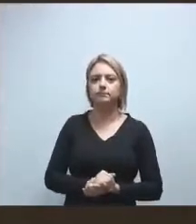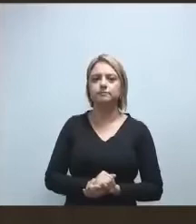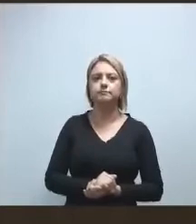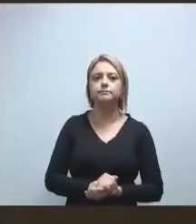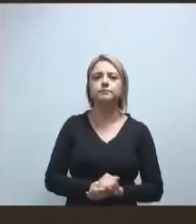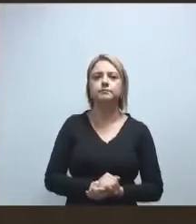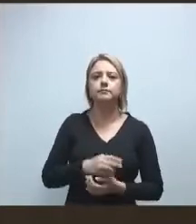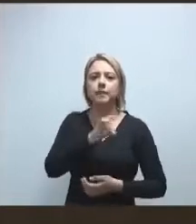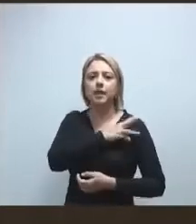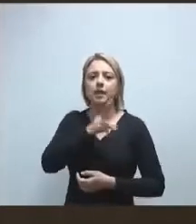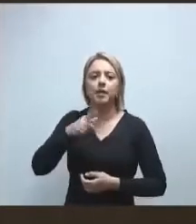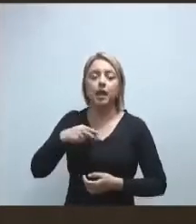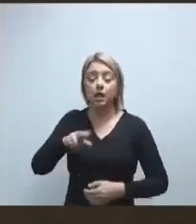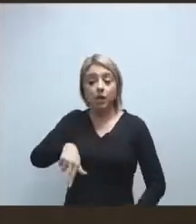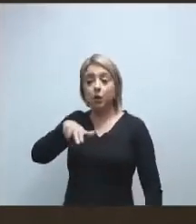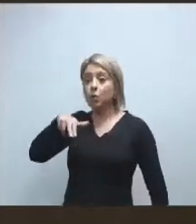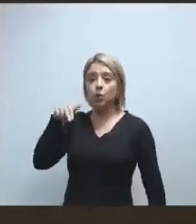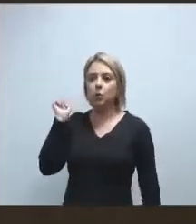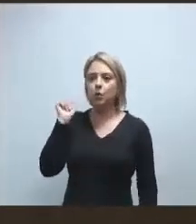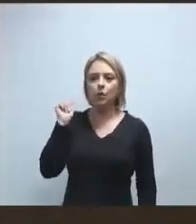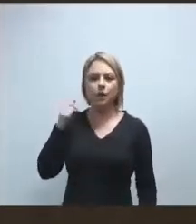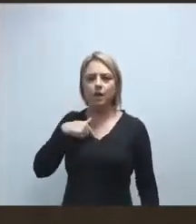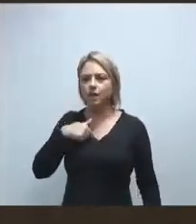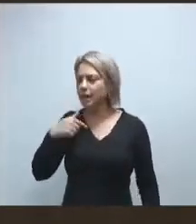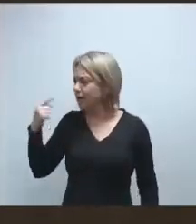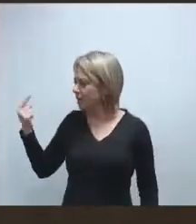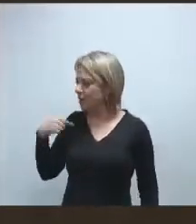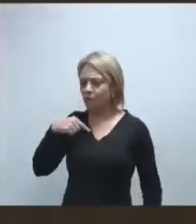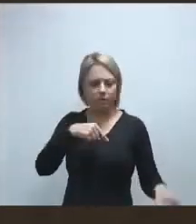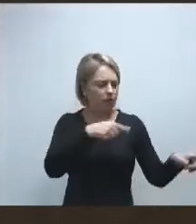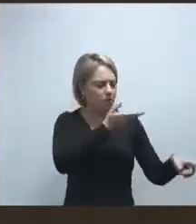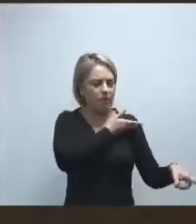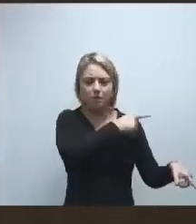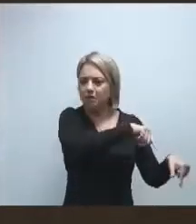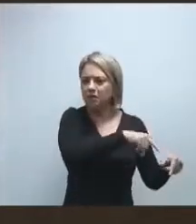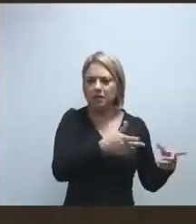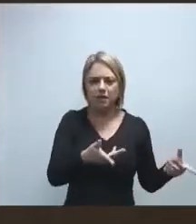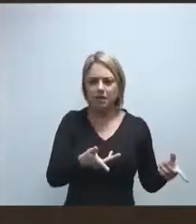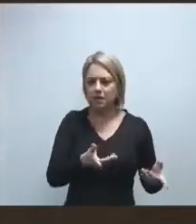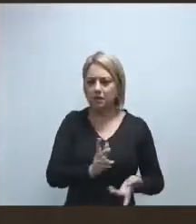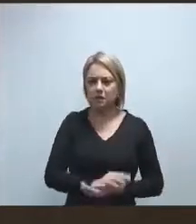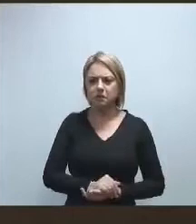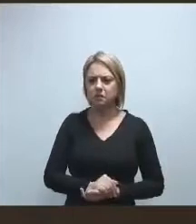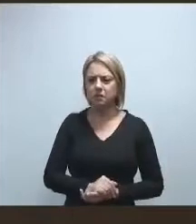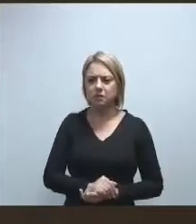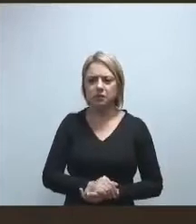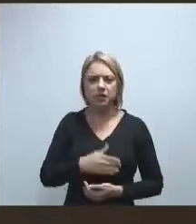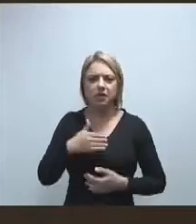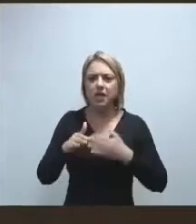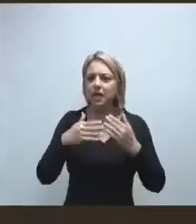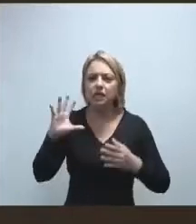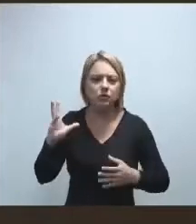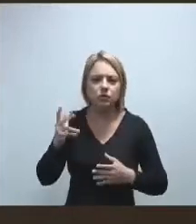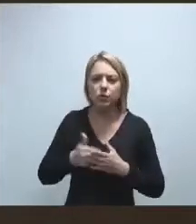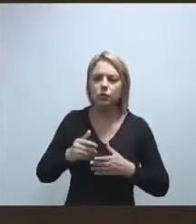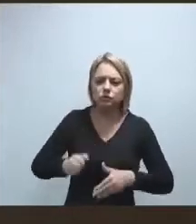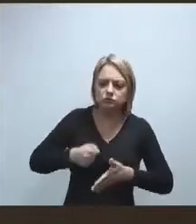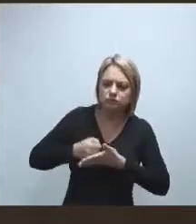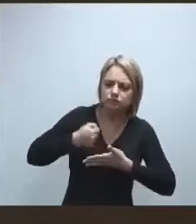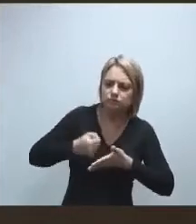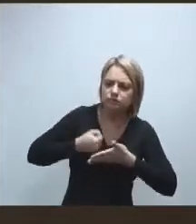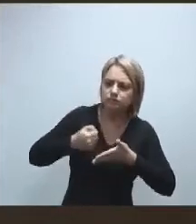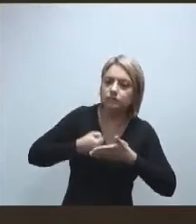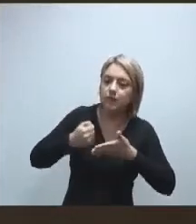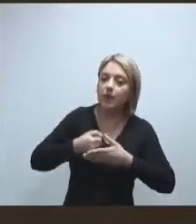ministério público que eu nunca nem eu nem o aristides nenhum pertence que não tá aqui nem aqueles todos que lutaram